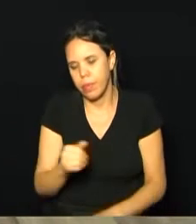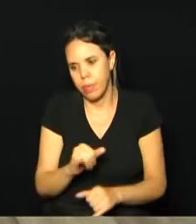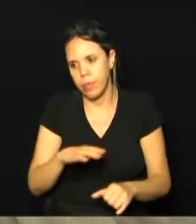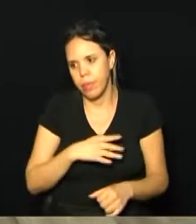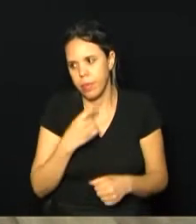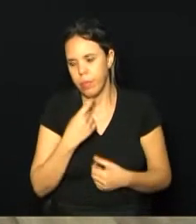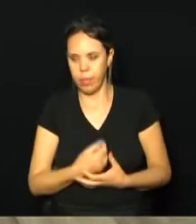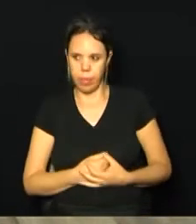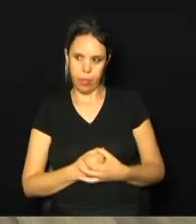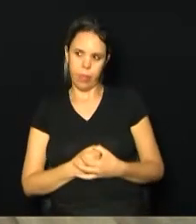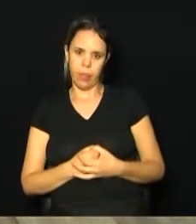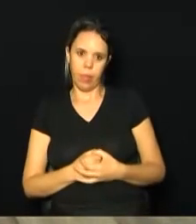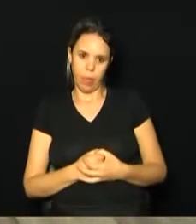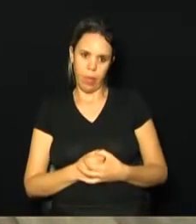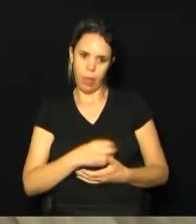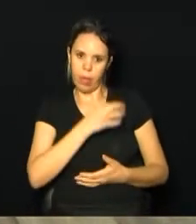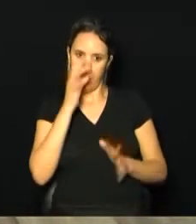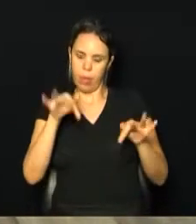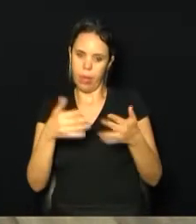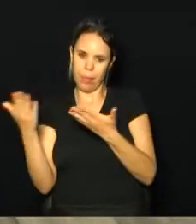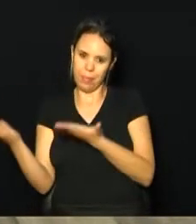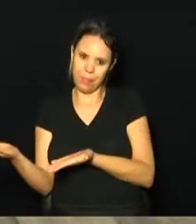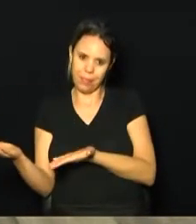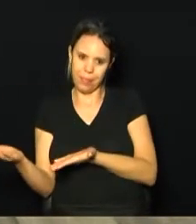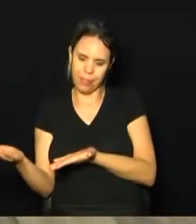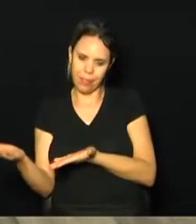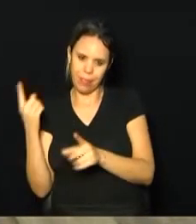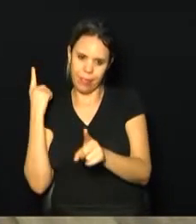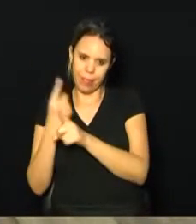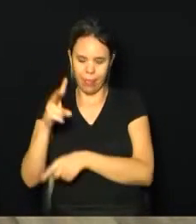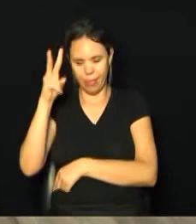da Metrópole de Campinas. Ótimo fim de semana e nos